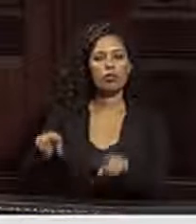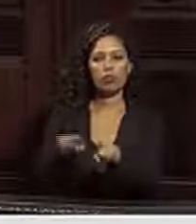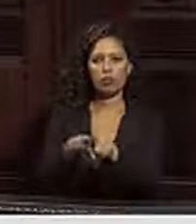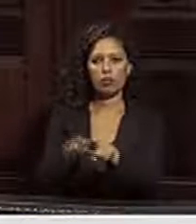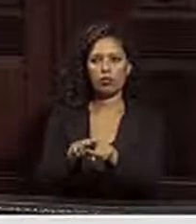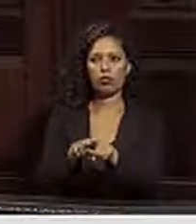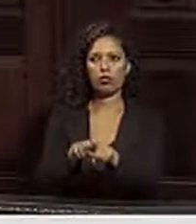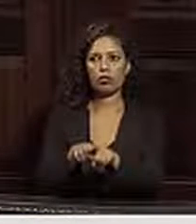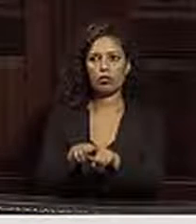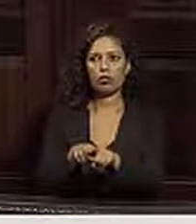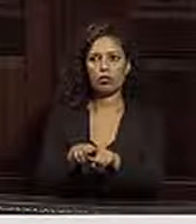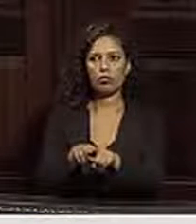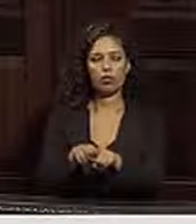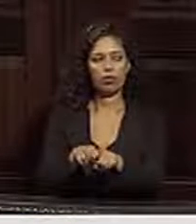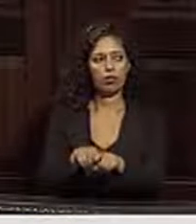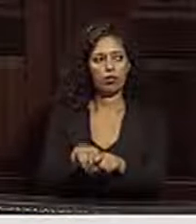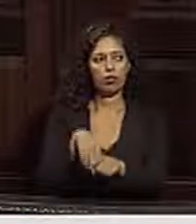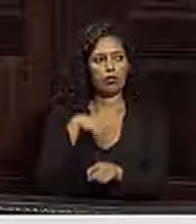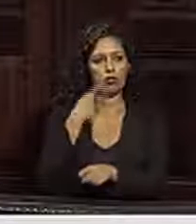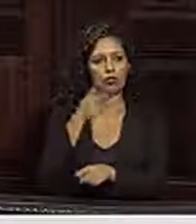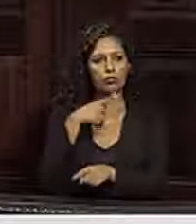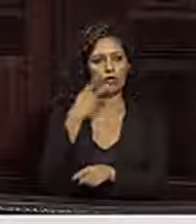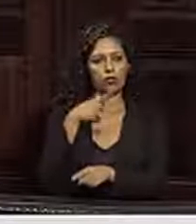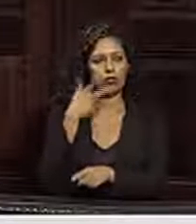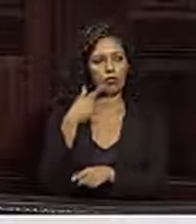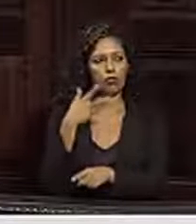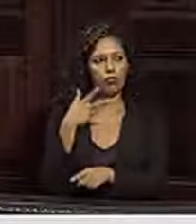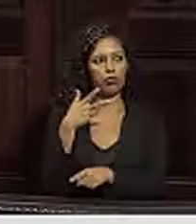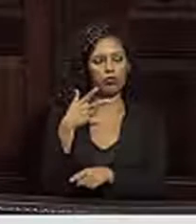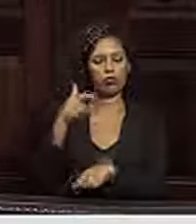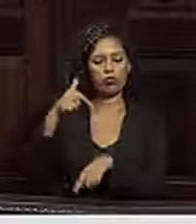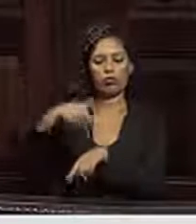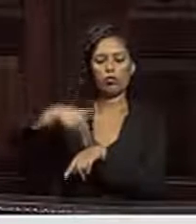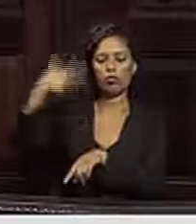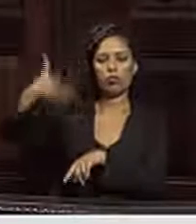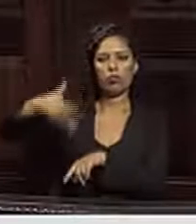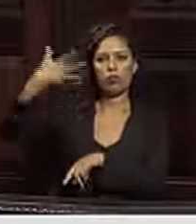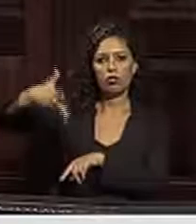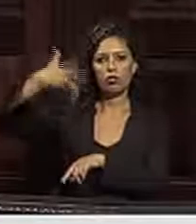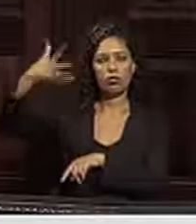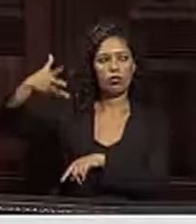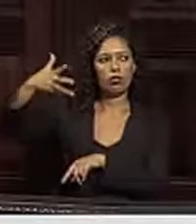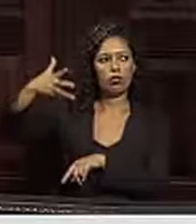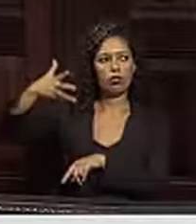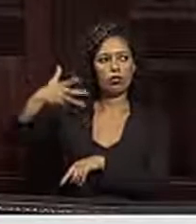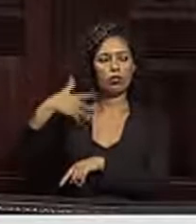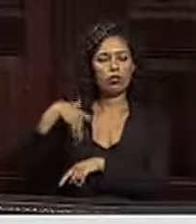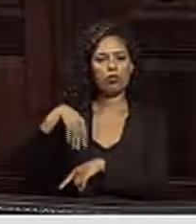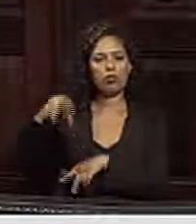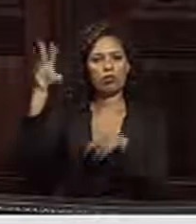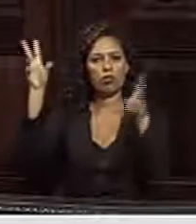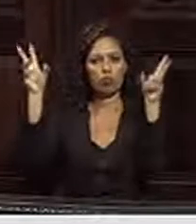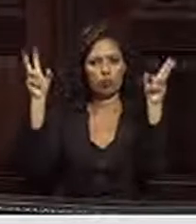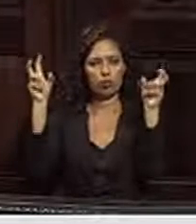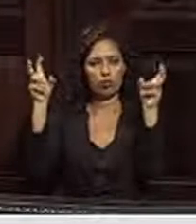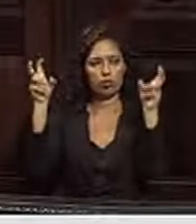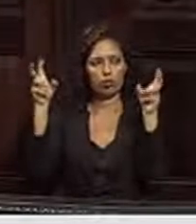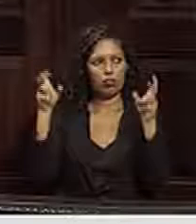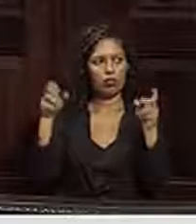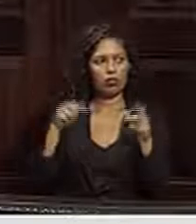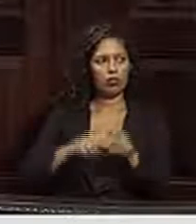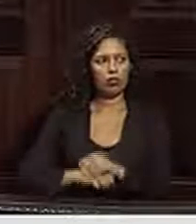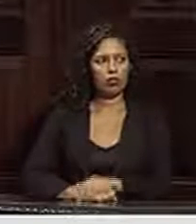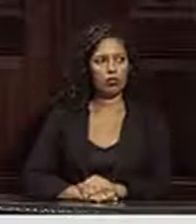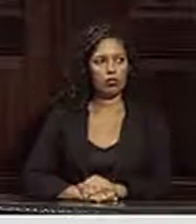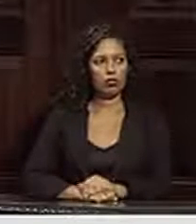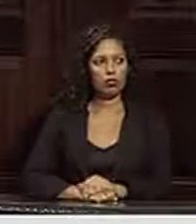também vou usar aqui hoje da tribuna para falar sobre a situação